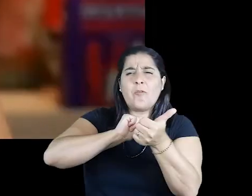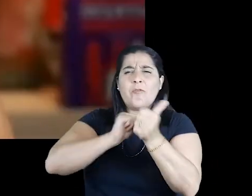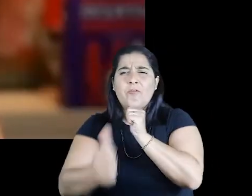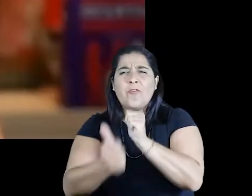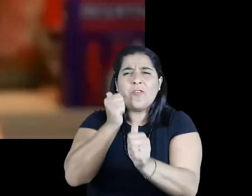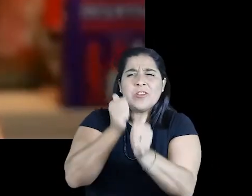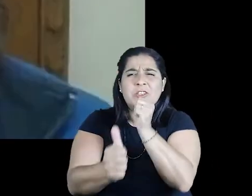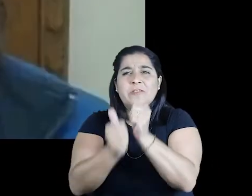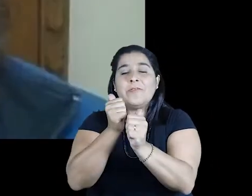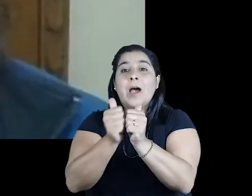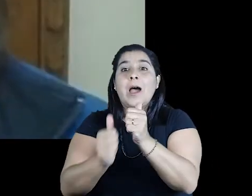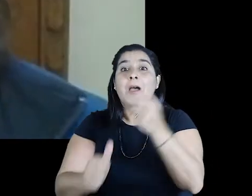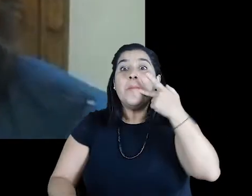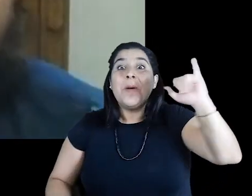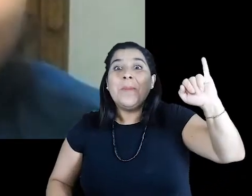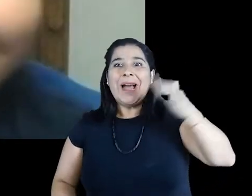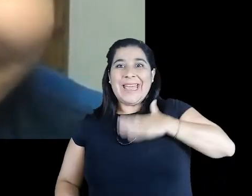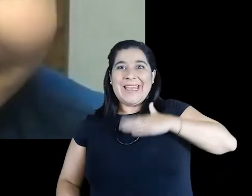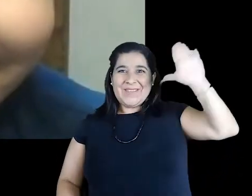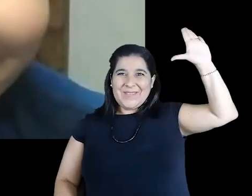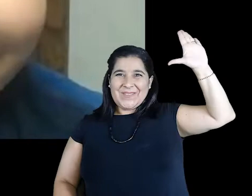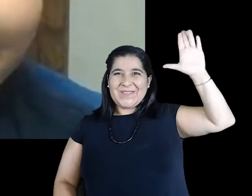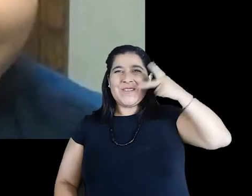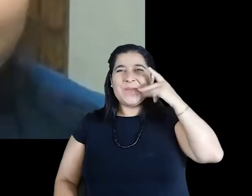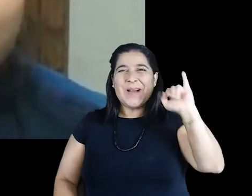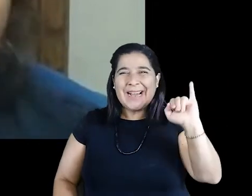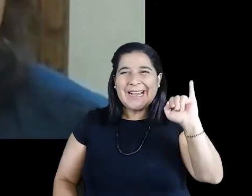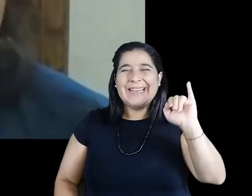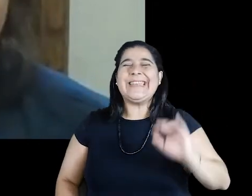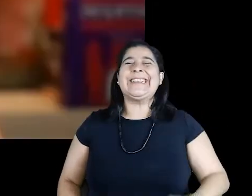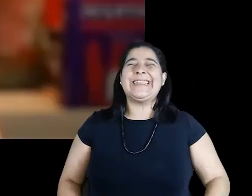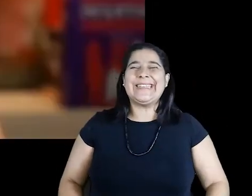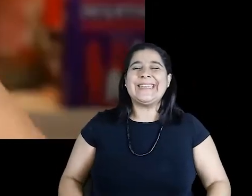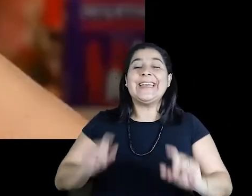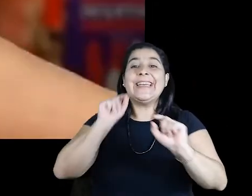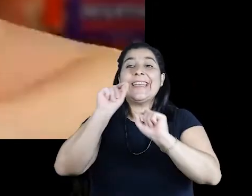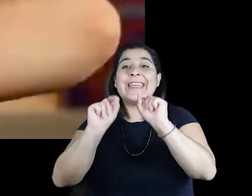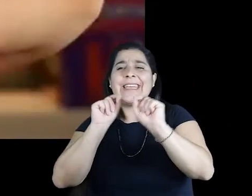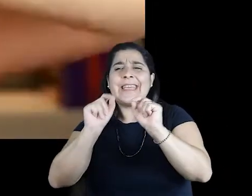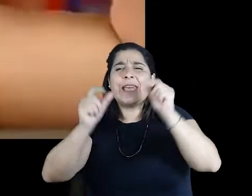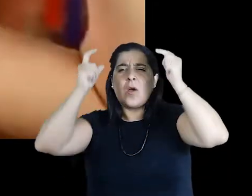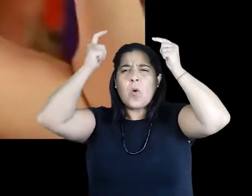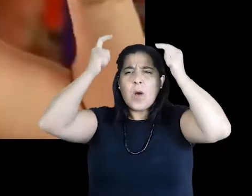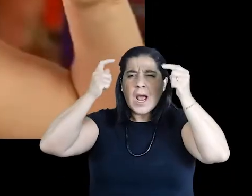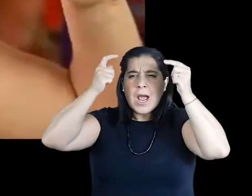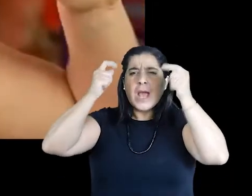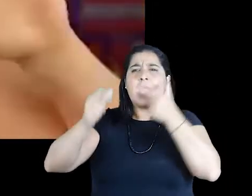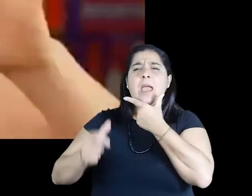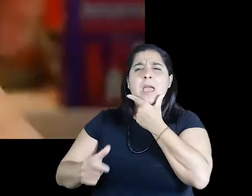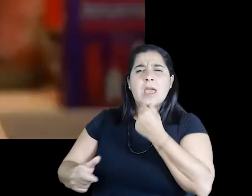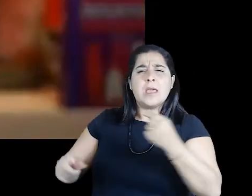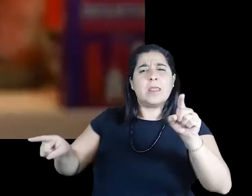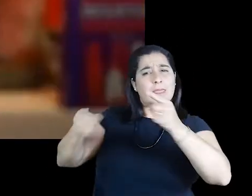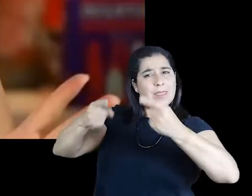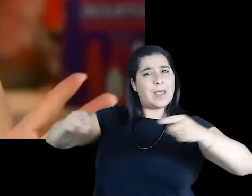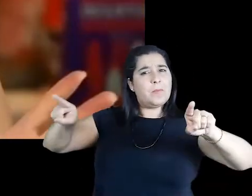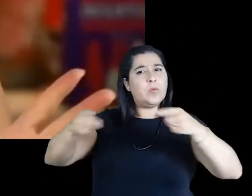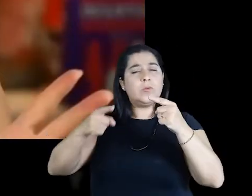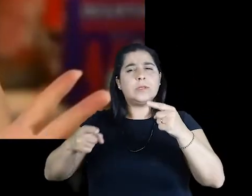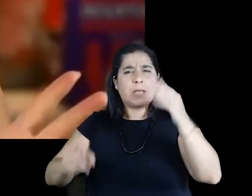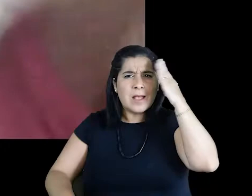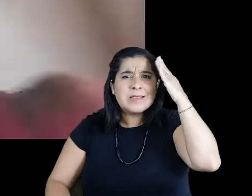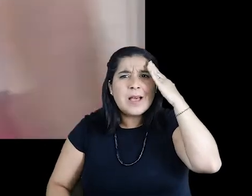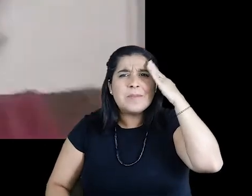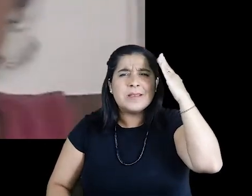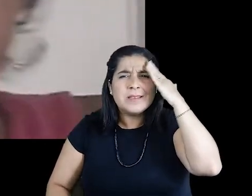dia? Cristiano Ronaldo. É meu pai. Agora, quem é o rei da música? Alguém sabe? Eu